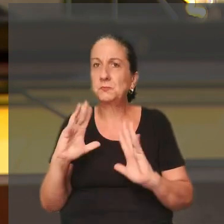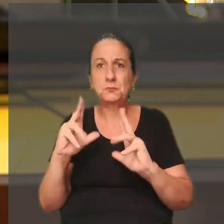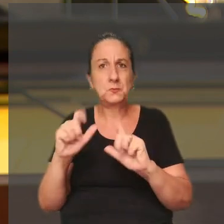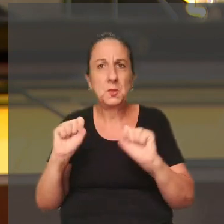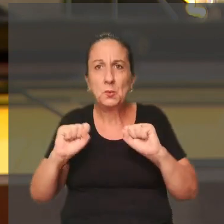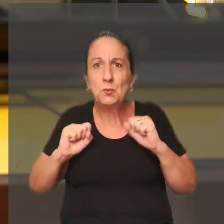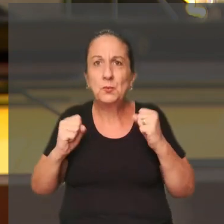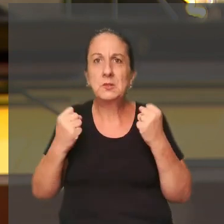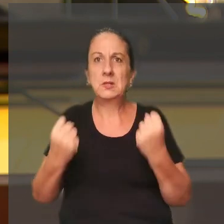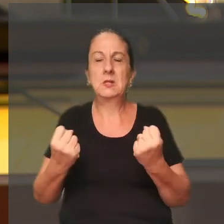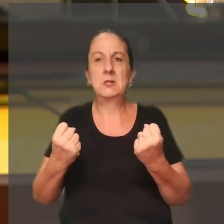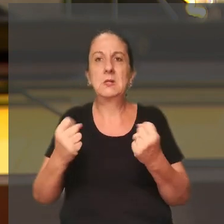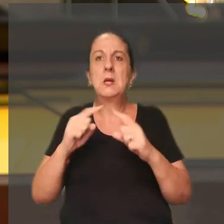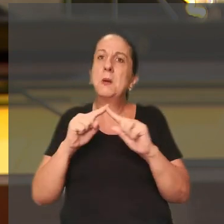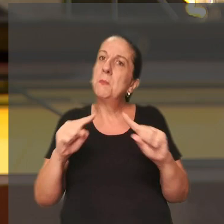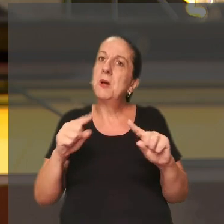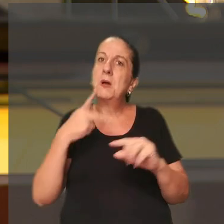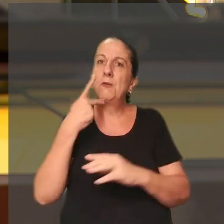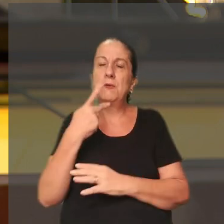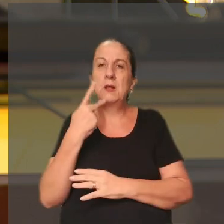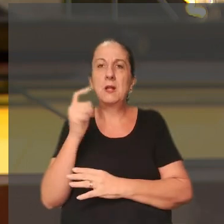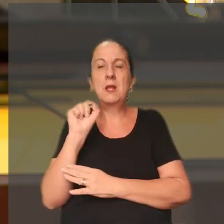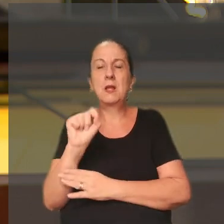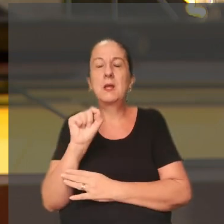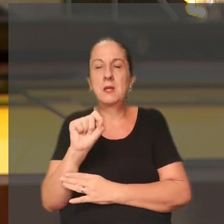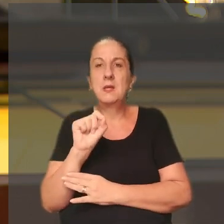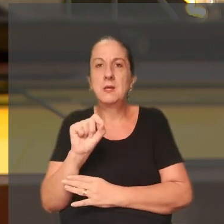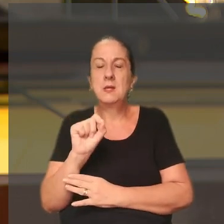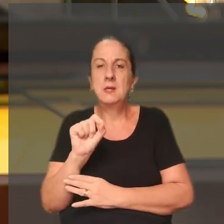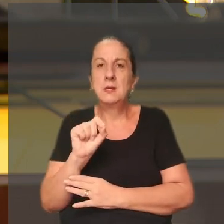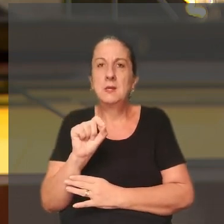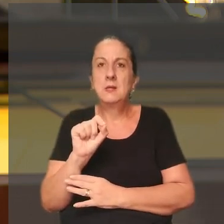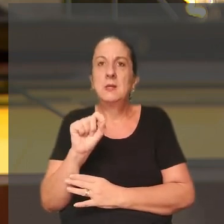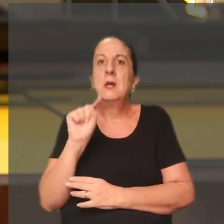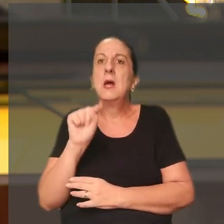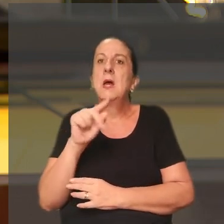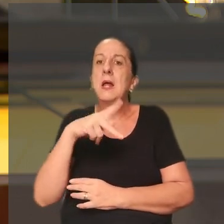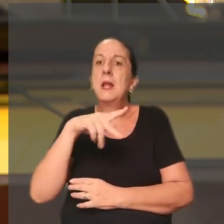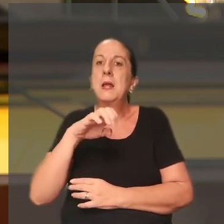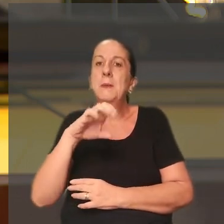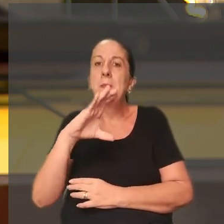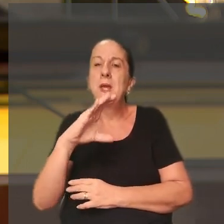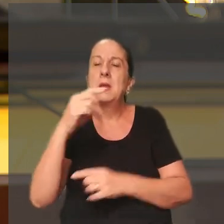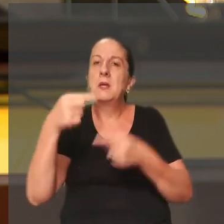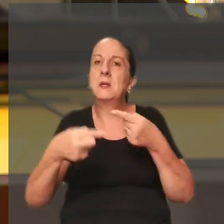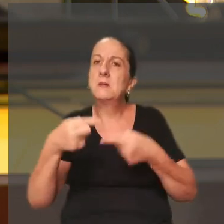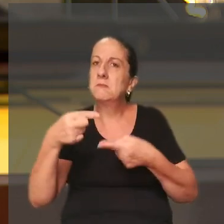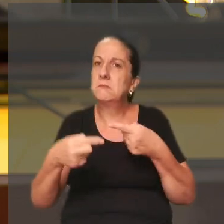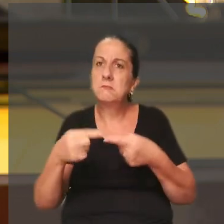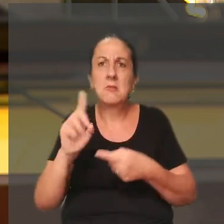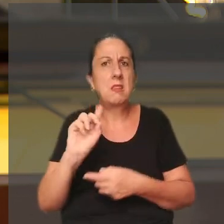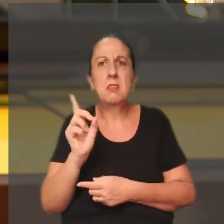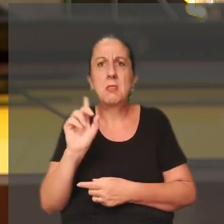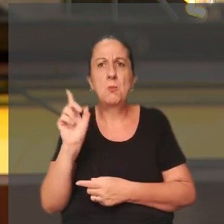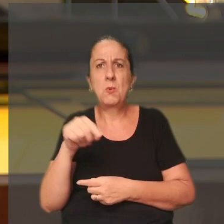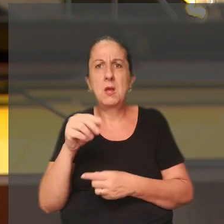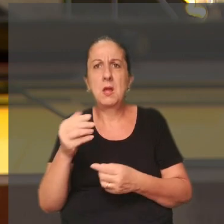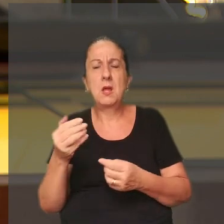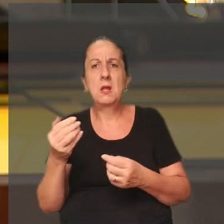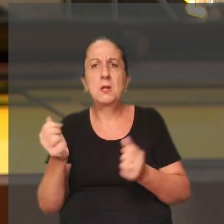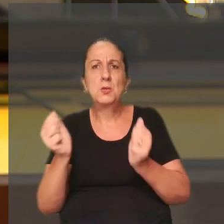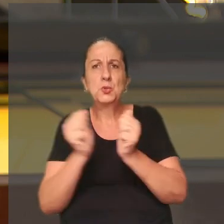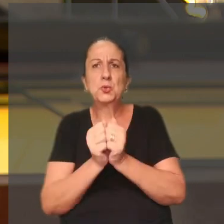nos fortalece, mas quis dizer para ele o seguinte, que aquela PEC que nós discutíamos não era para